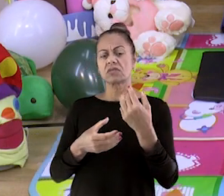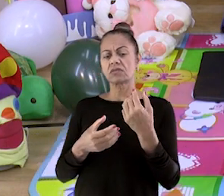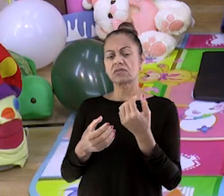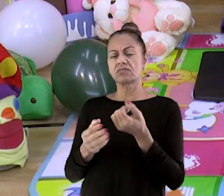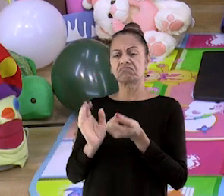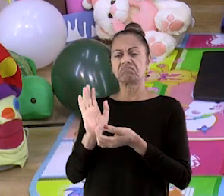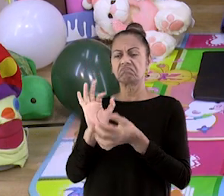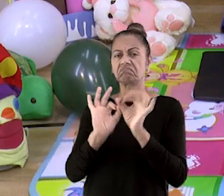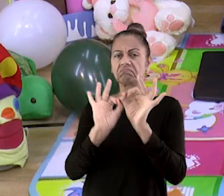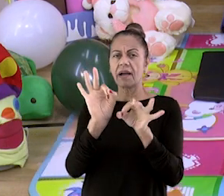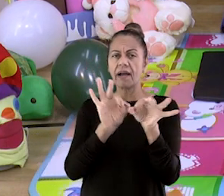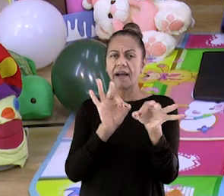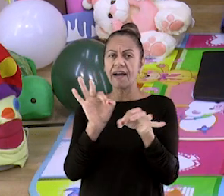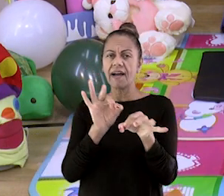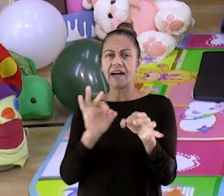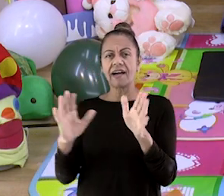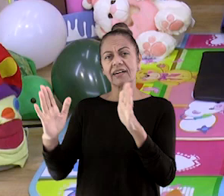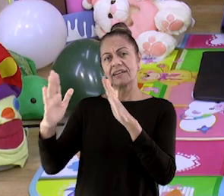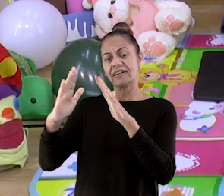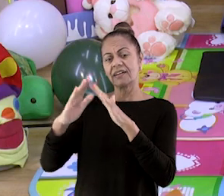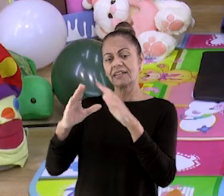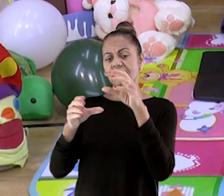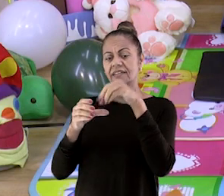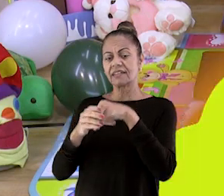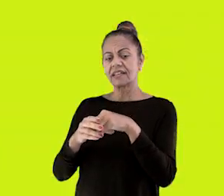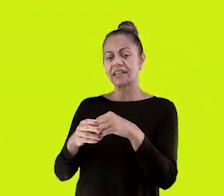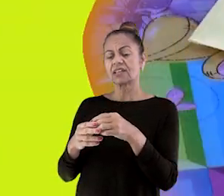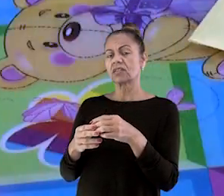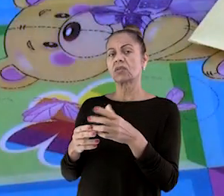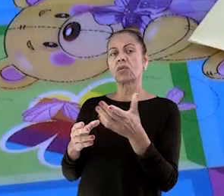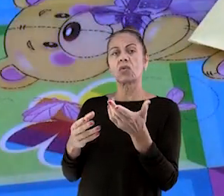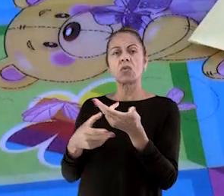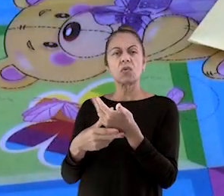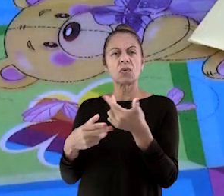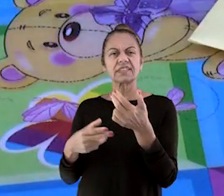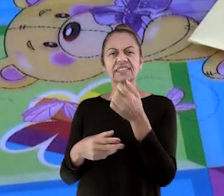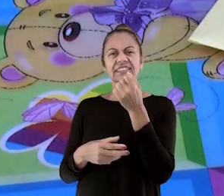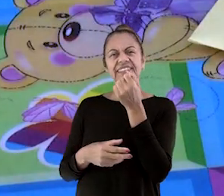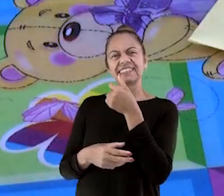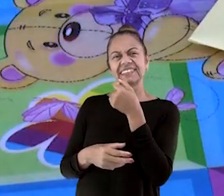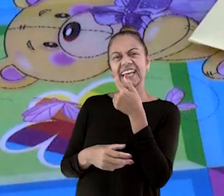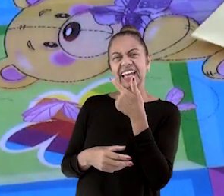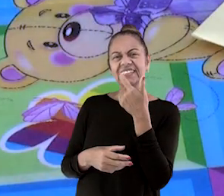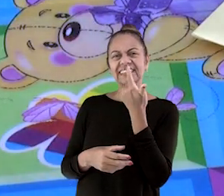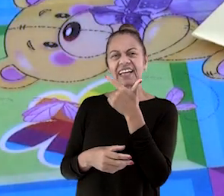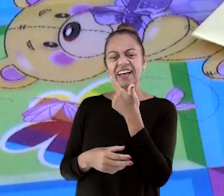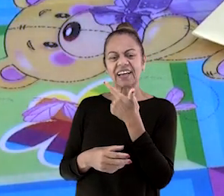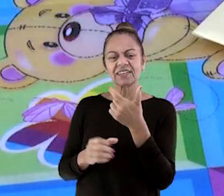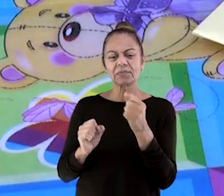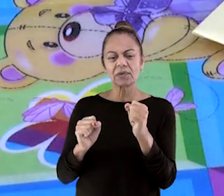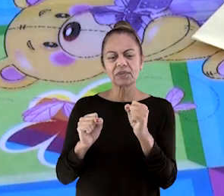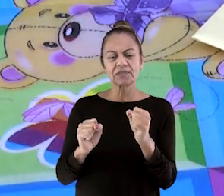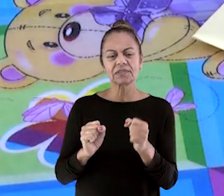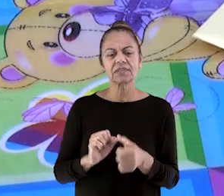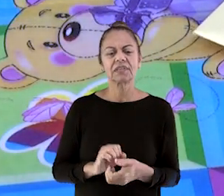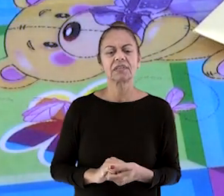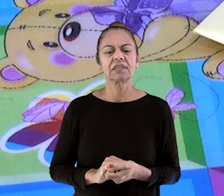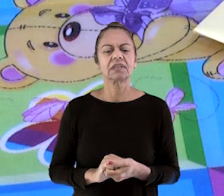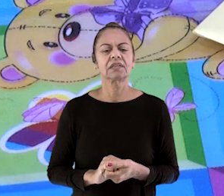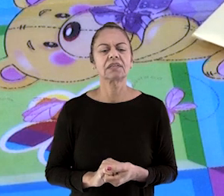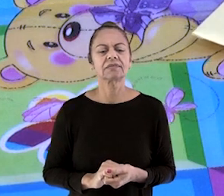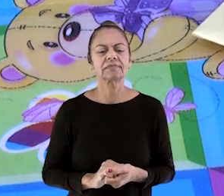engraçadas vamos enfeitar a nossa casa vou fazer o molho